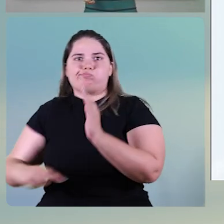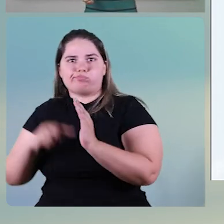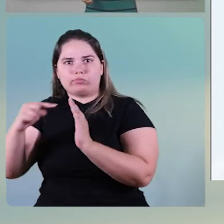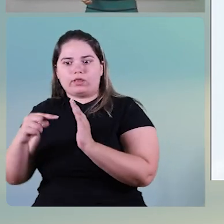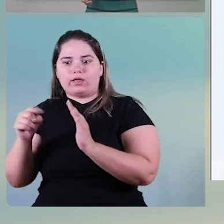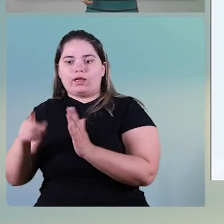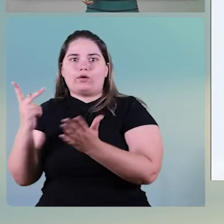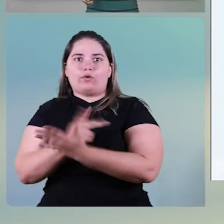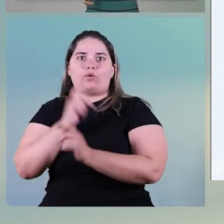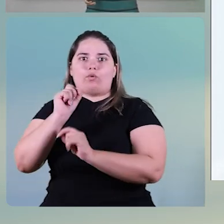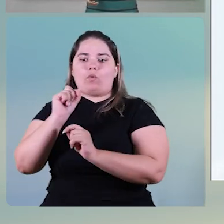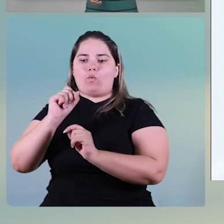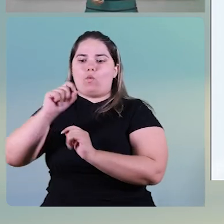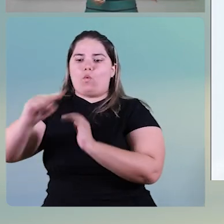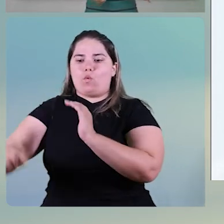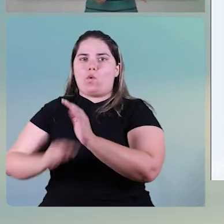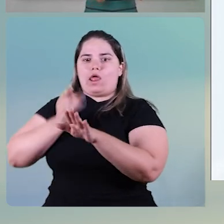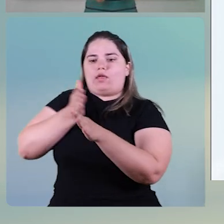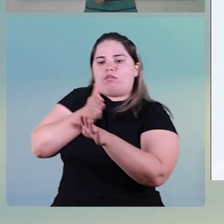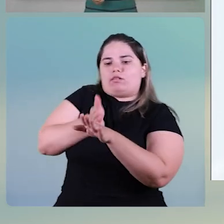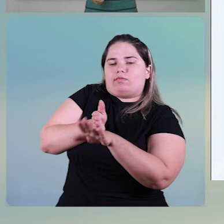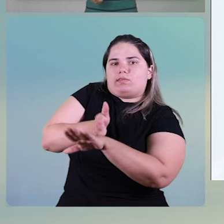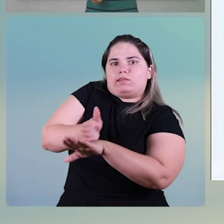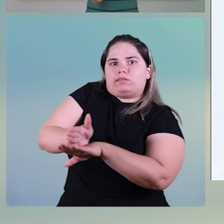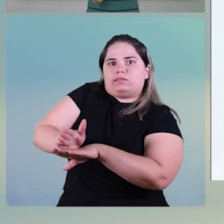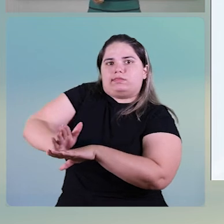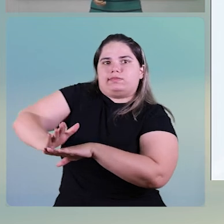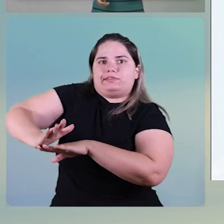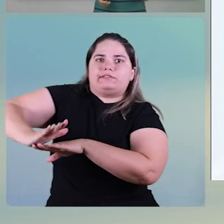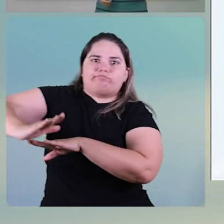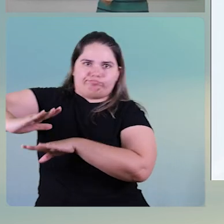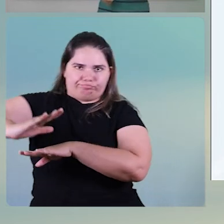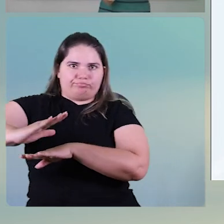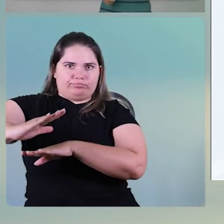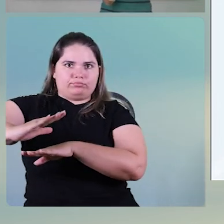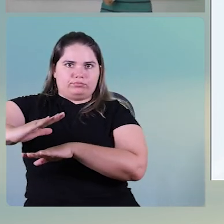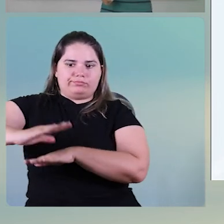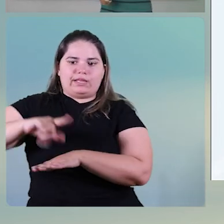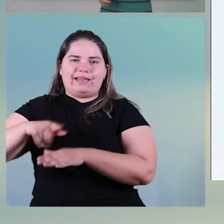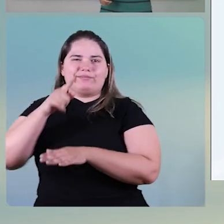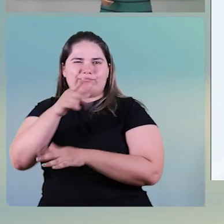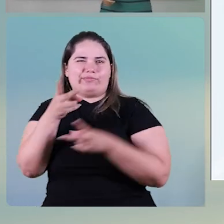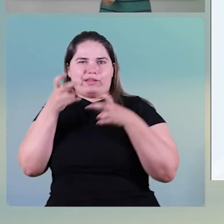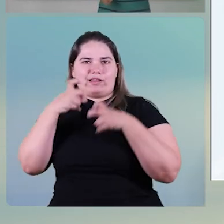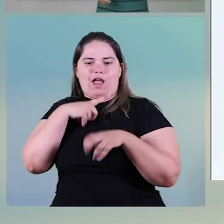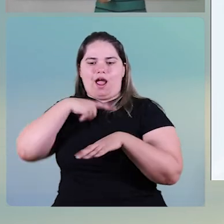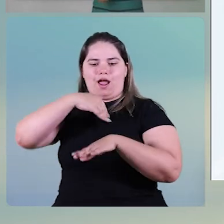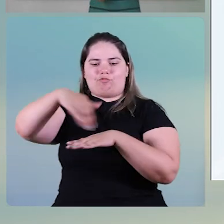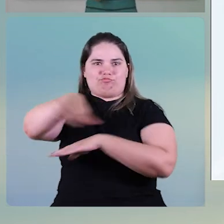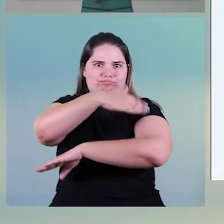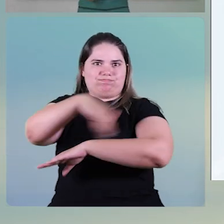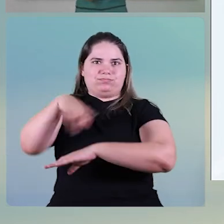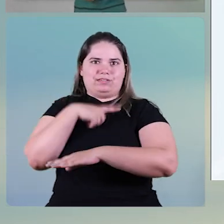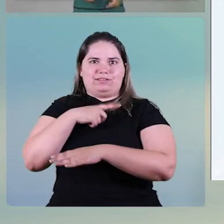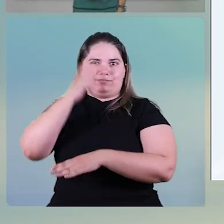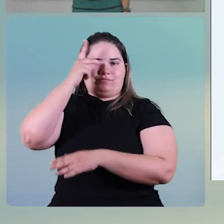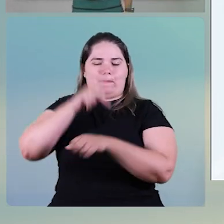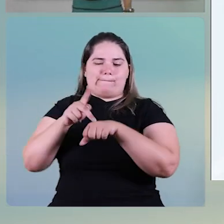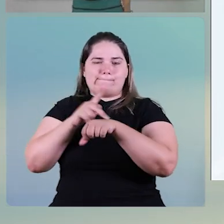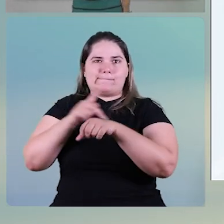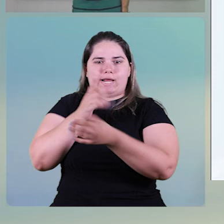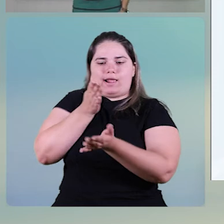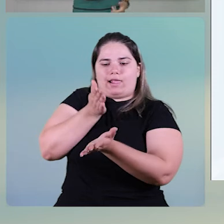sai deslizando sobre o asfalto, né? Ele sai sendo arrastado, ele deixa uma marca de borracha no asfalto geralmente,